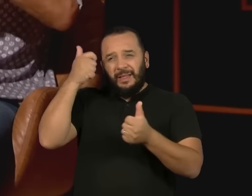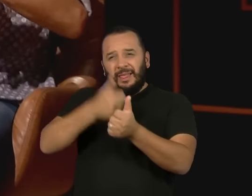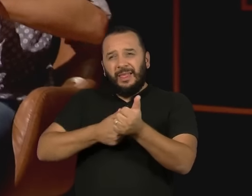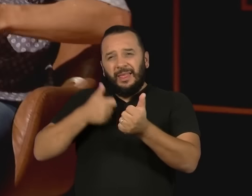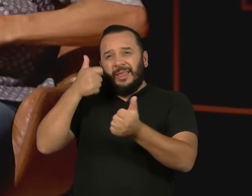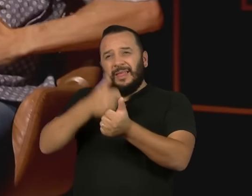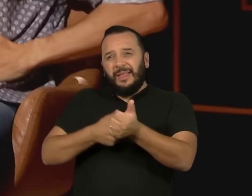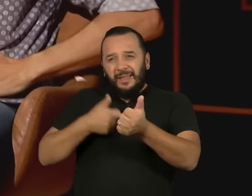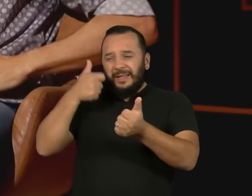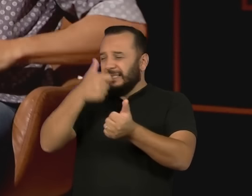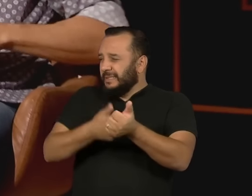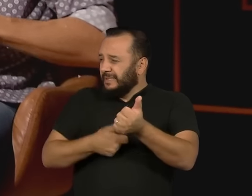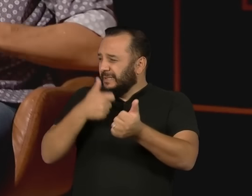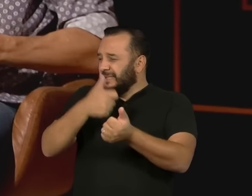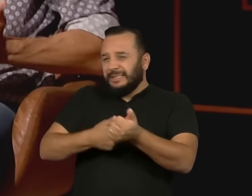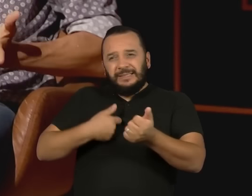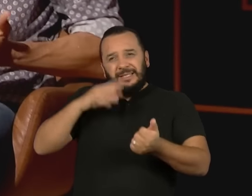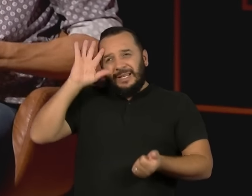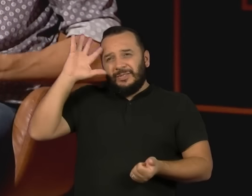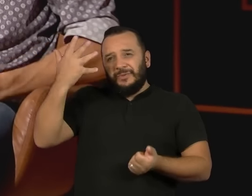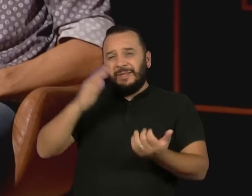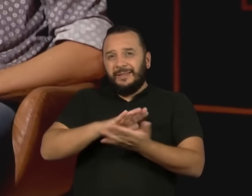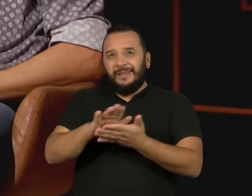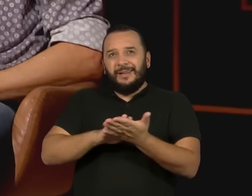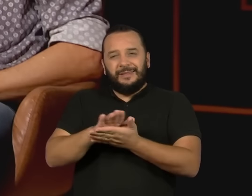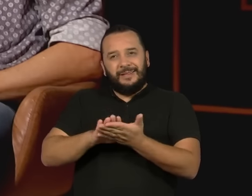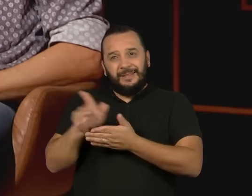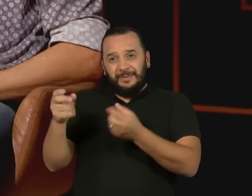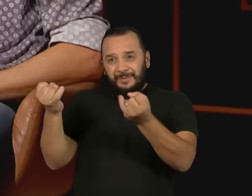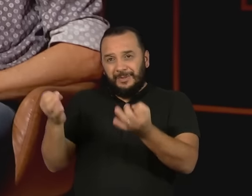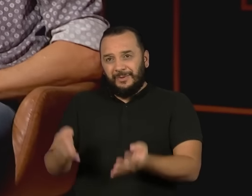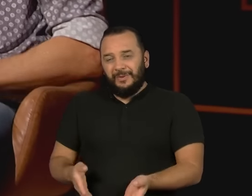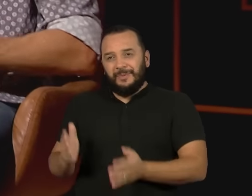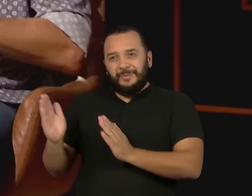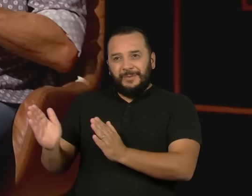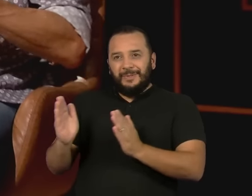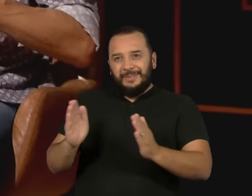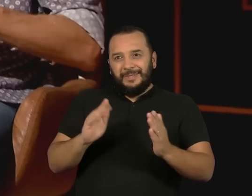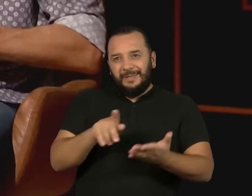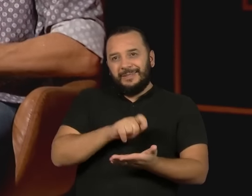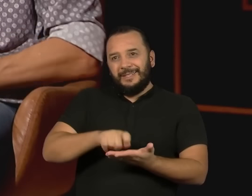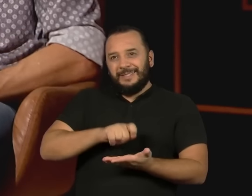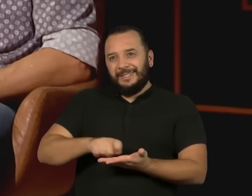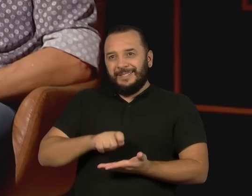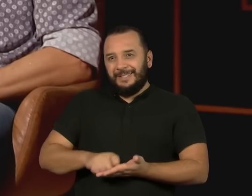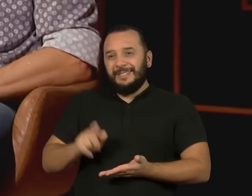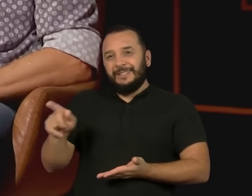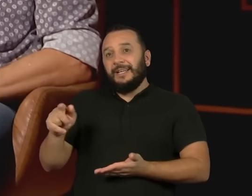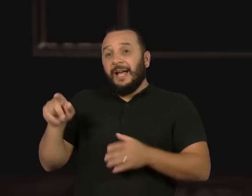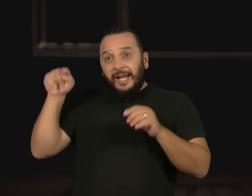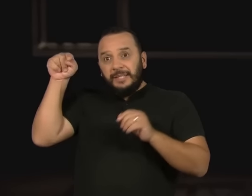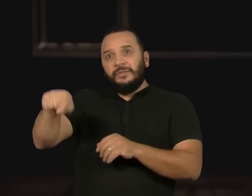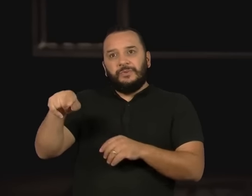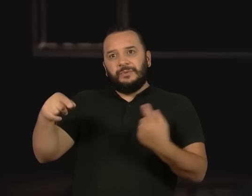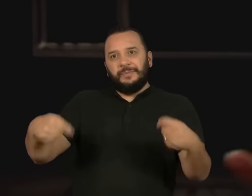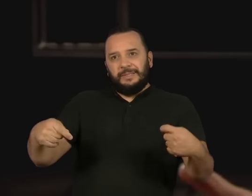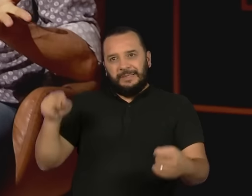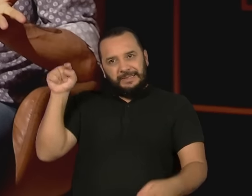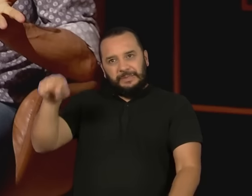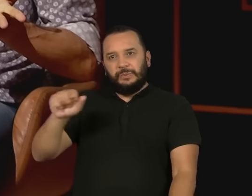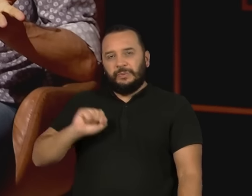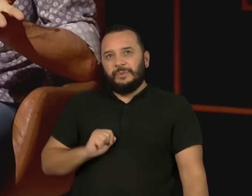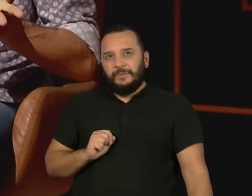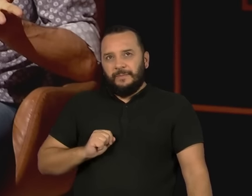levava exatamente para lugar nenhum, e quando ela falou do processo da escrita na cena, a gente falou exatamente o que a gente precisa, né? Que se